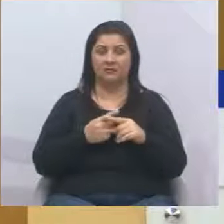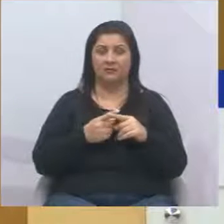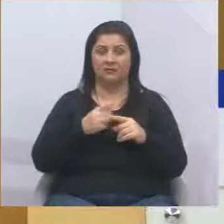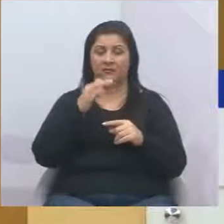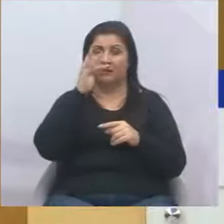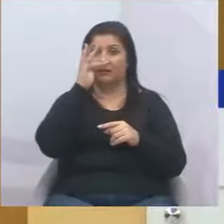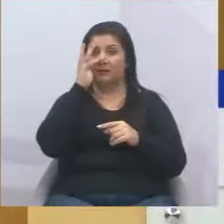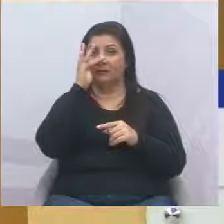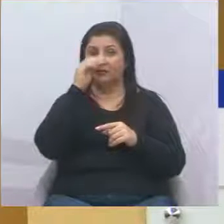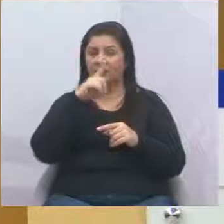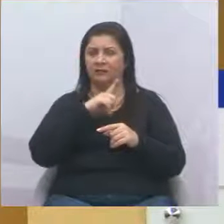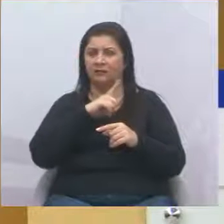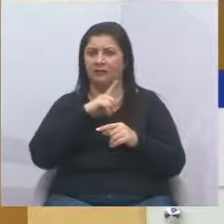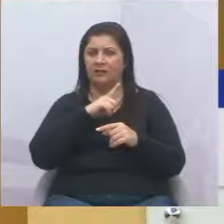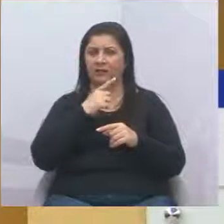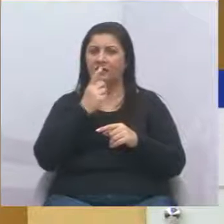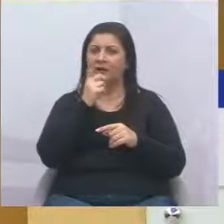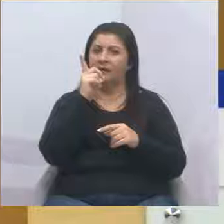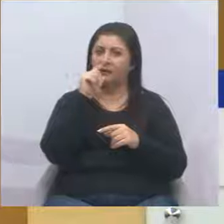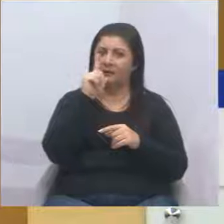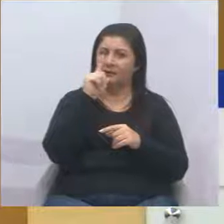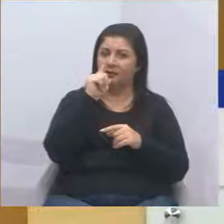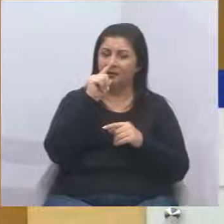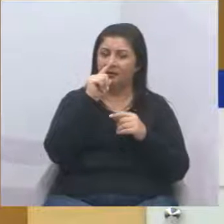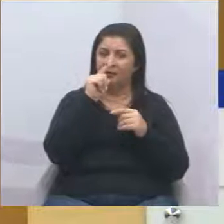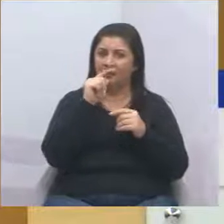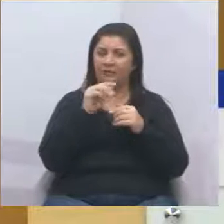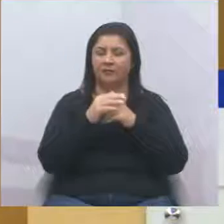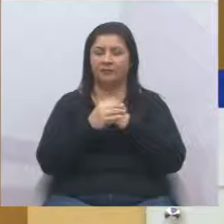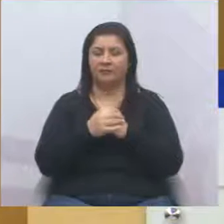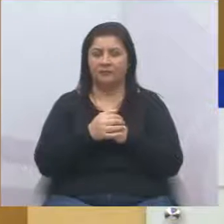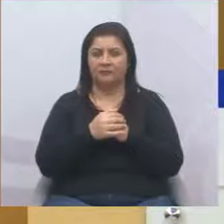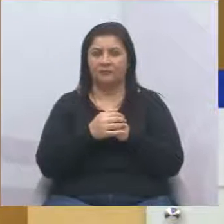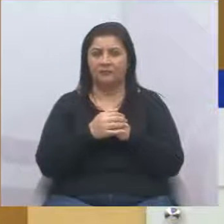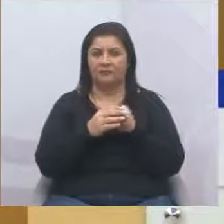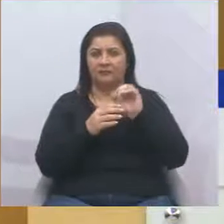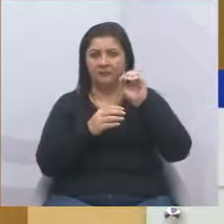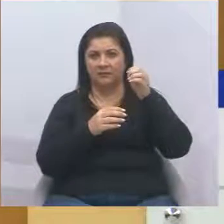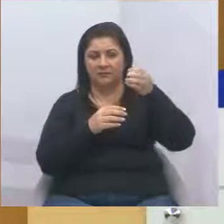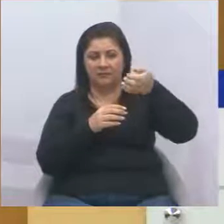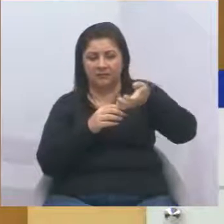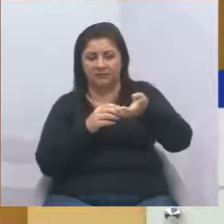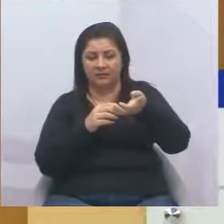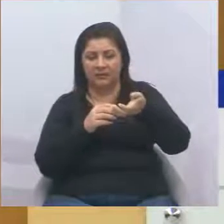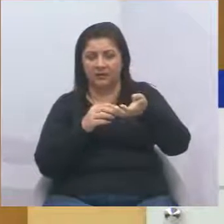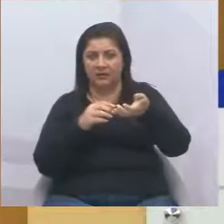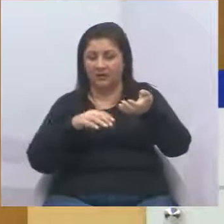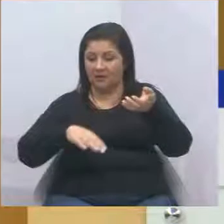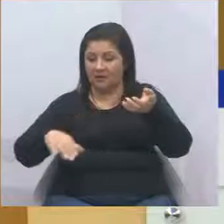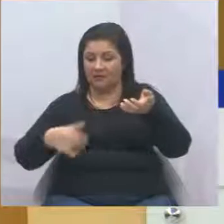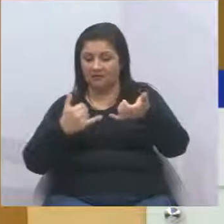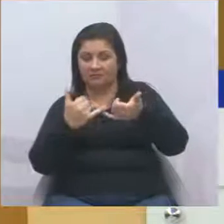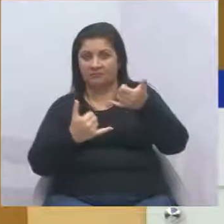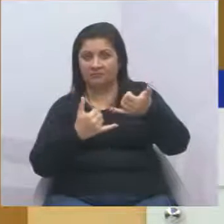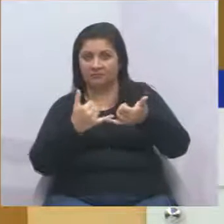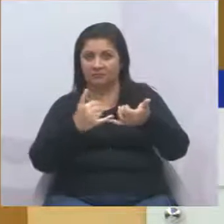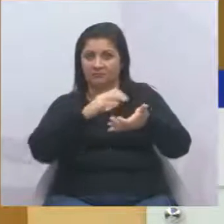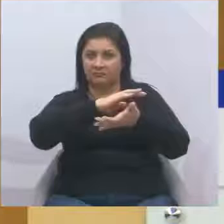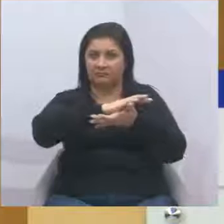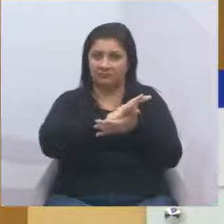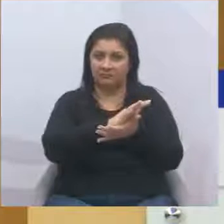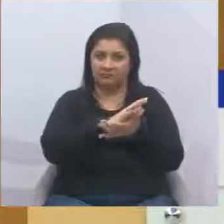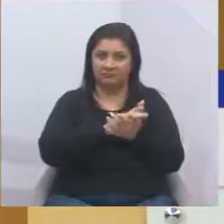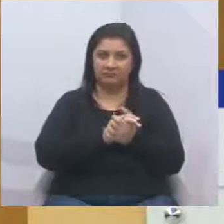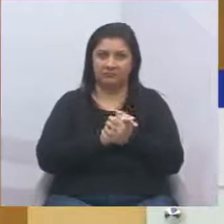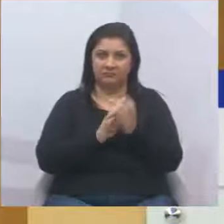bisnaga, contém água. Esses botões são usados em brincadeiras das crianças, tirando partido da sua